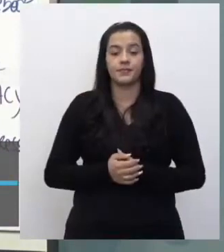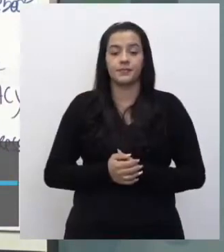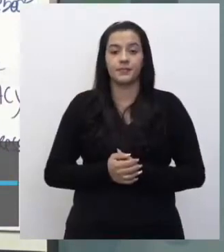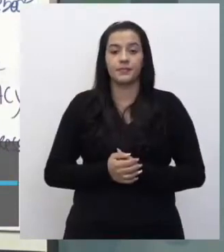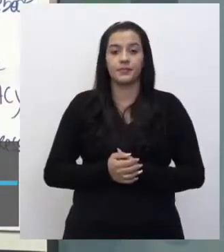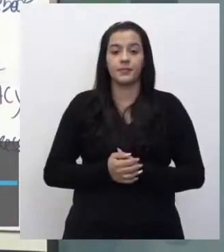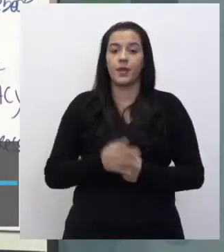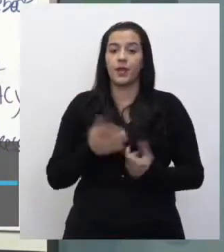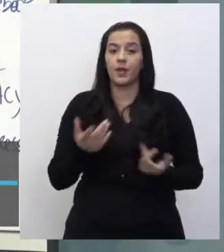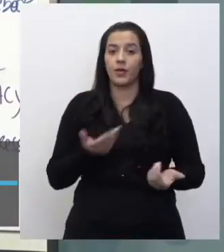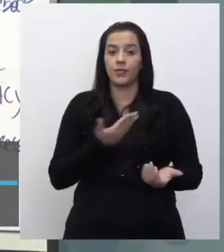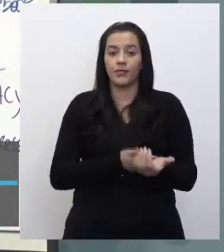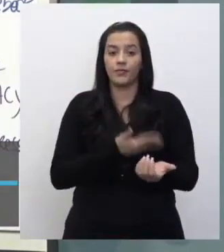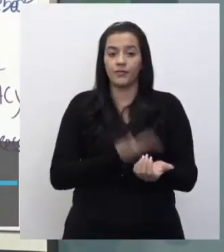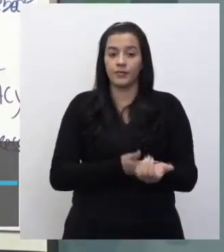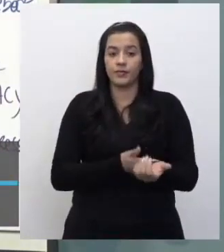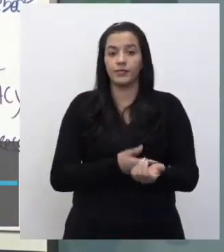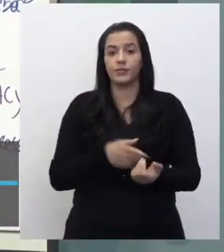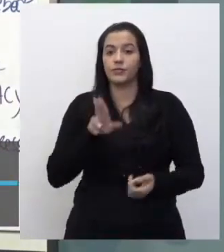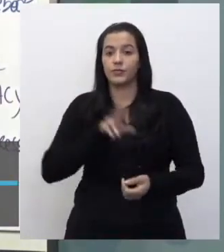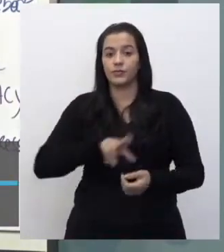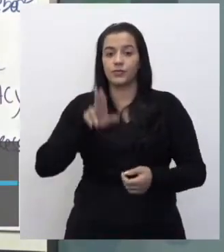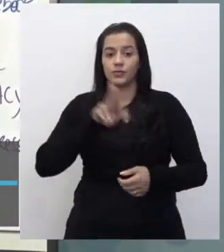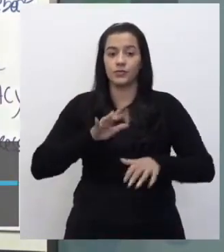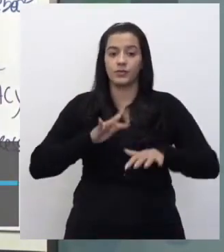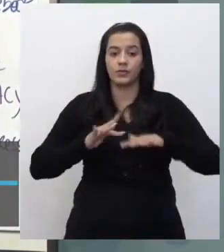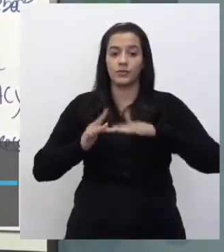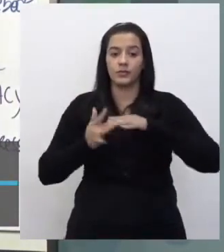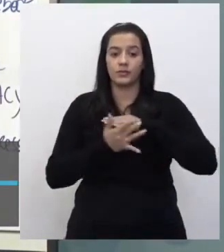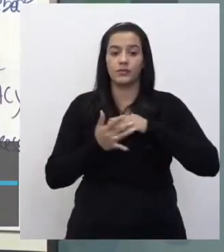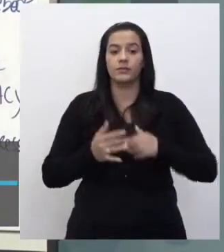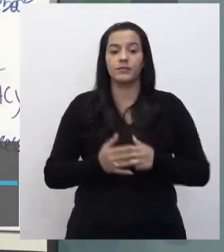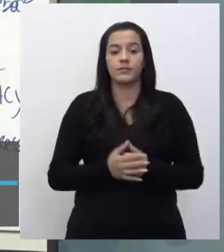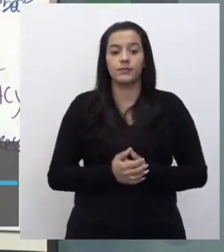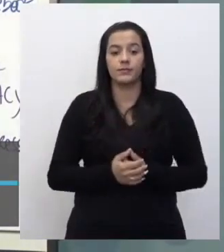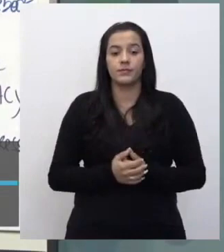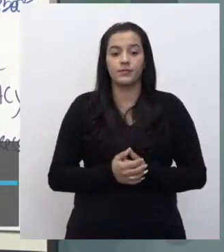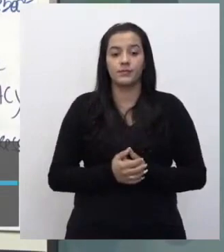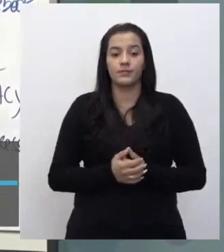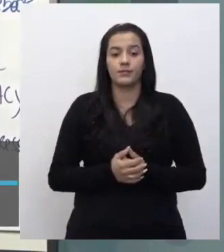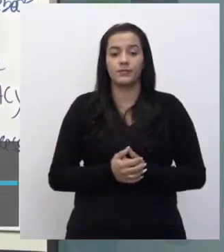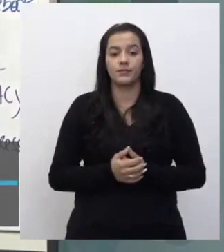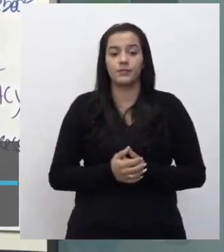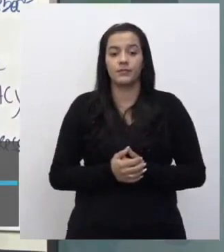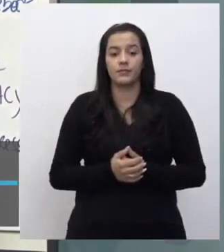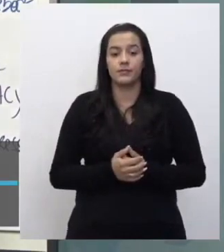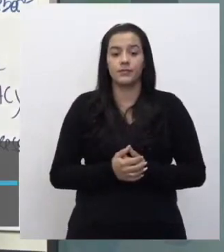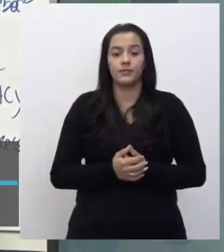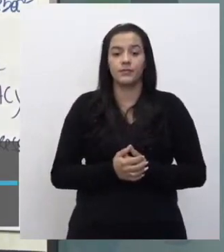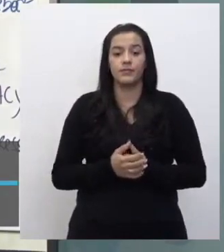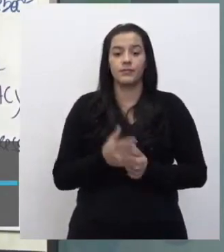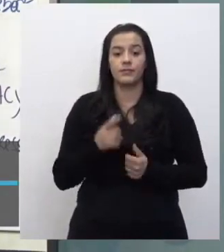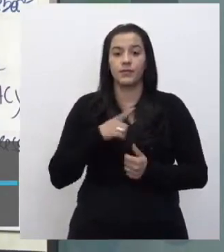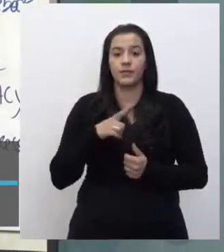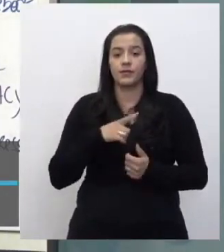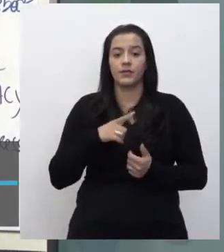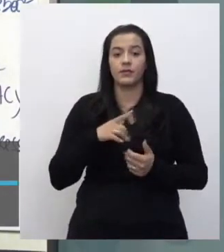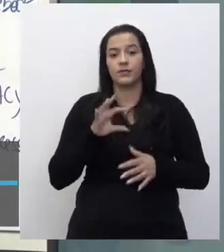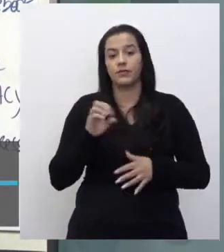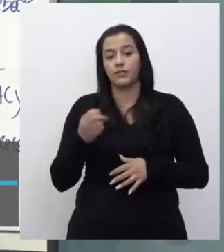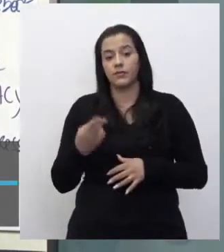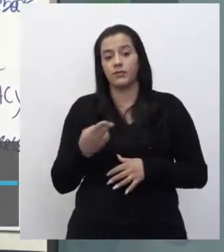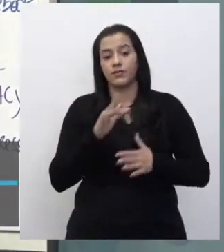O vício à social media. Eu sempre esqueço que como eu traduzo social media. A rede social, o vídeo à rede